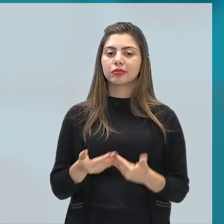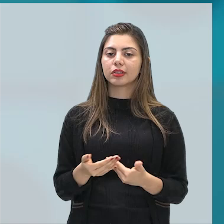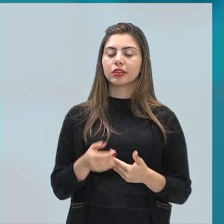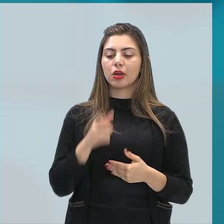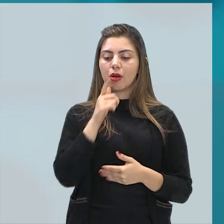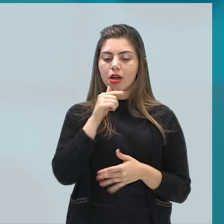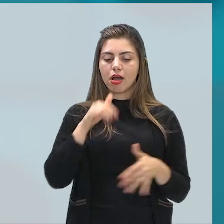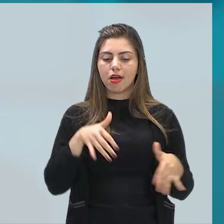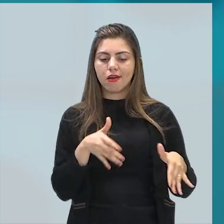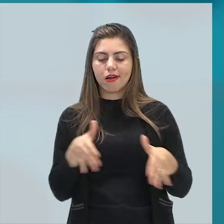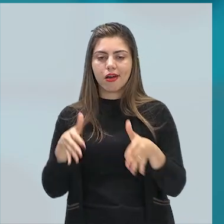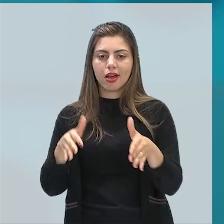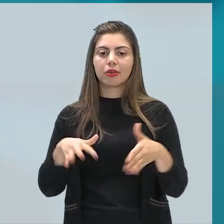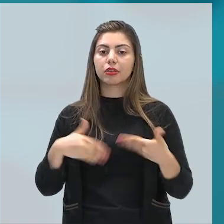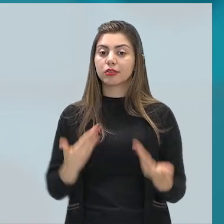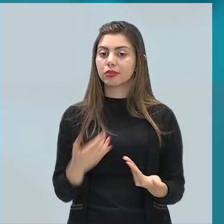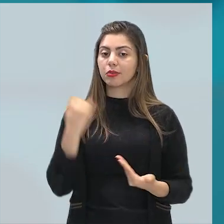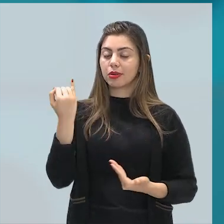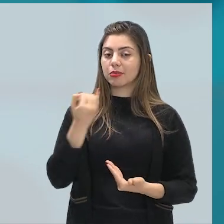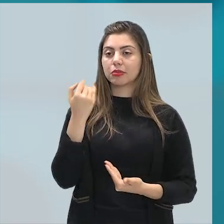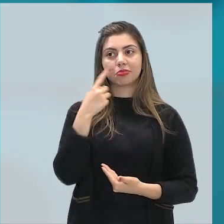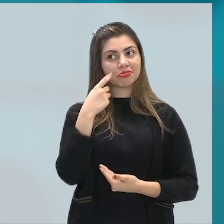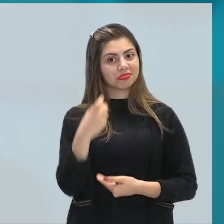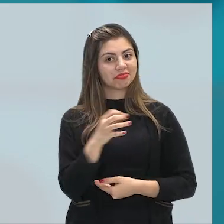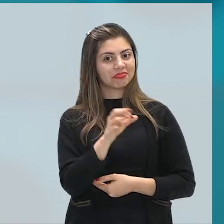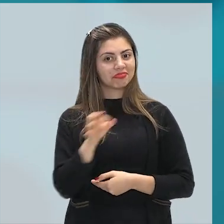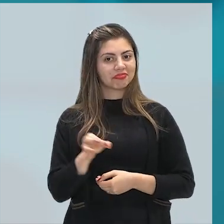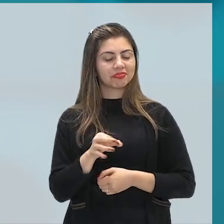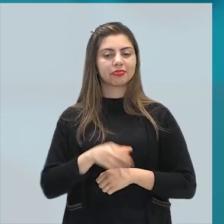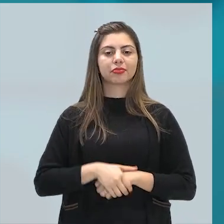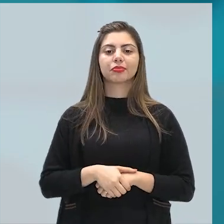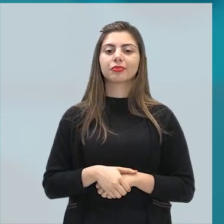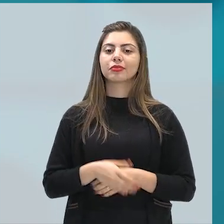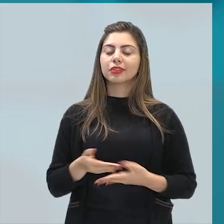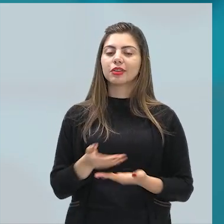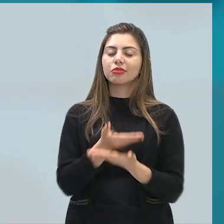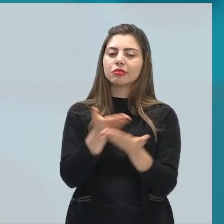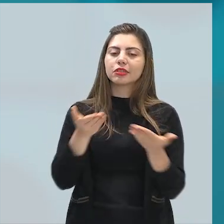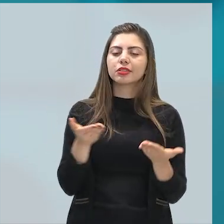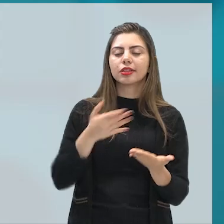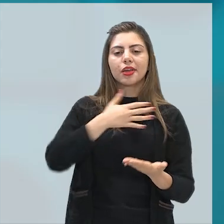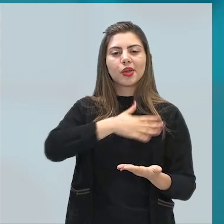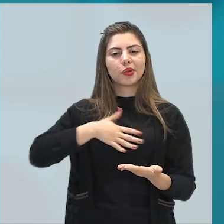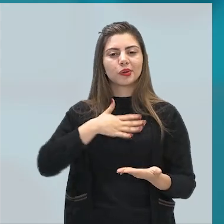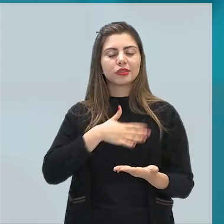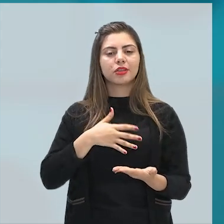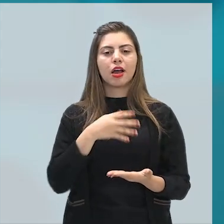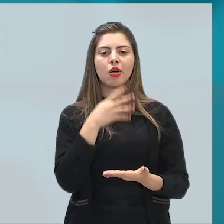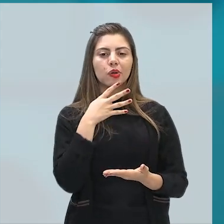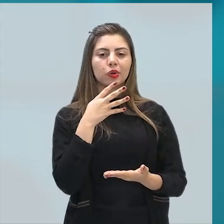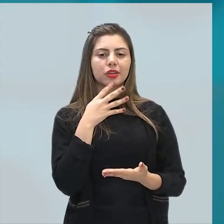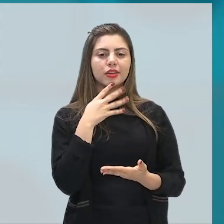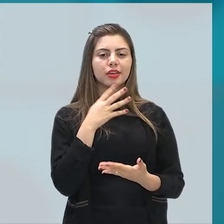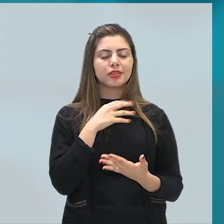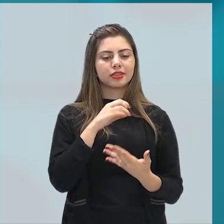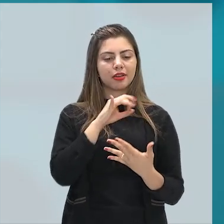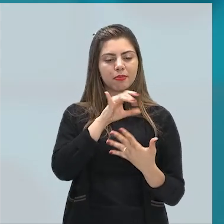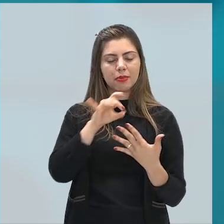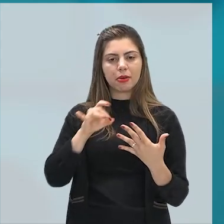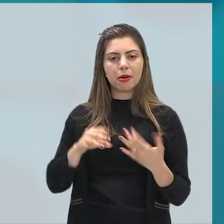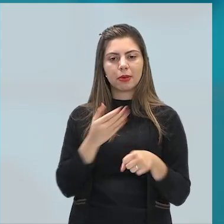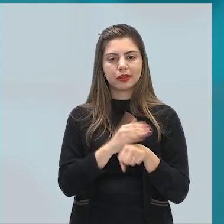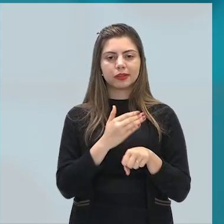com a água, e isso é muito interessante, né? Bom, espero que vocês tenham gostado de conhecer um pouquinho dessas práticas